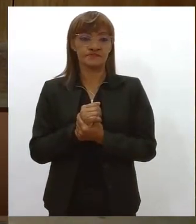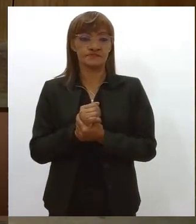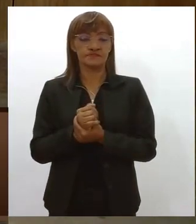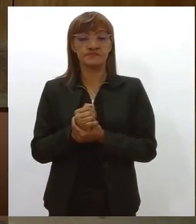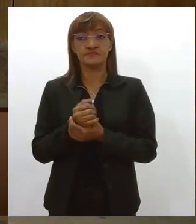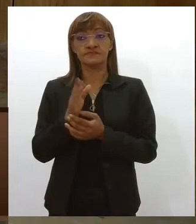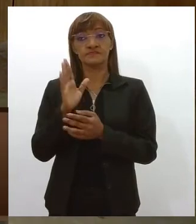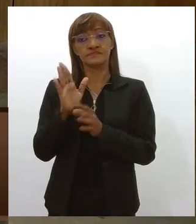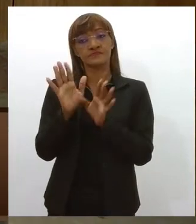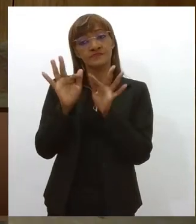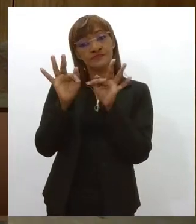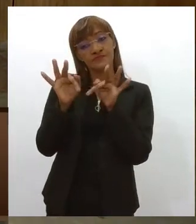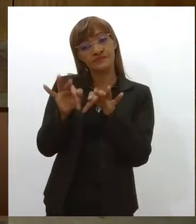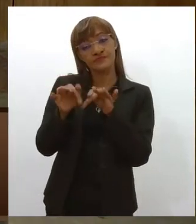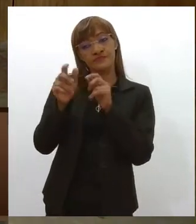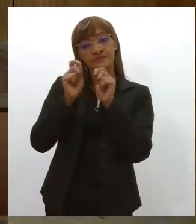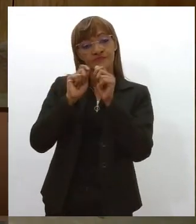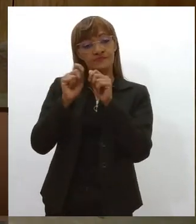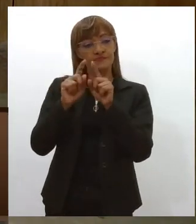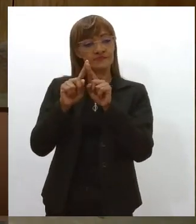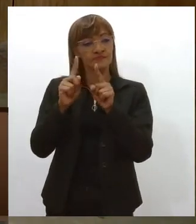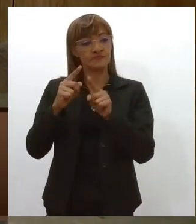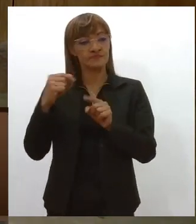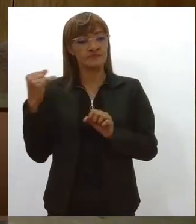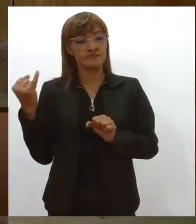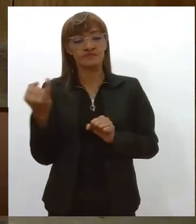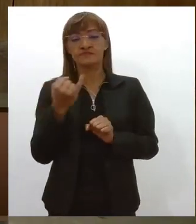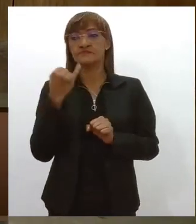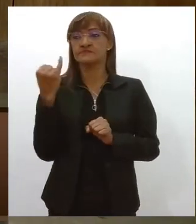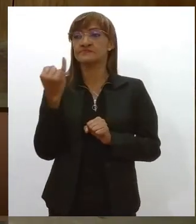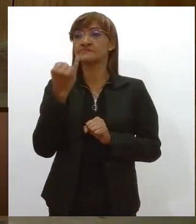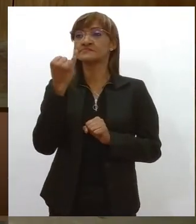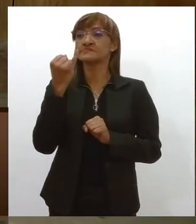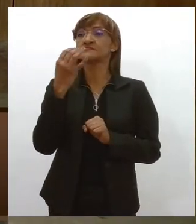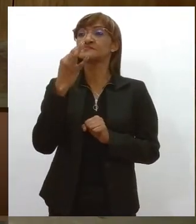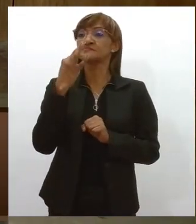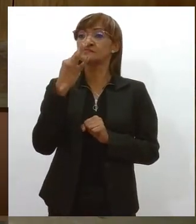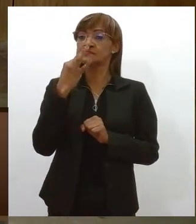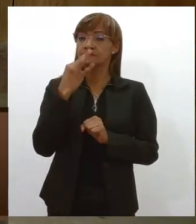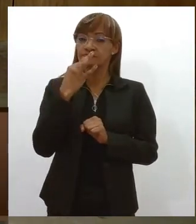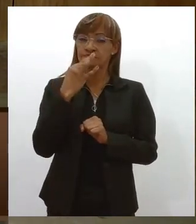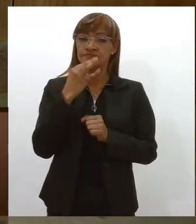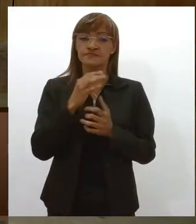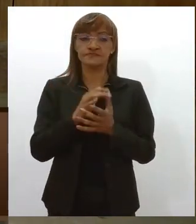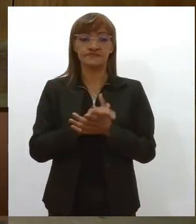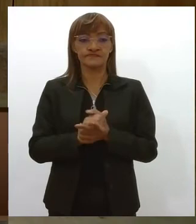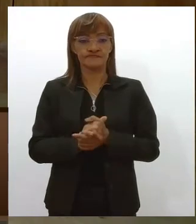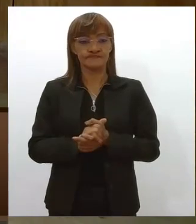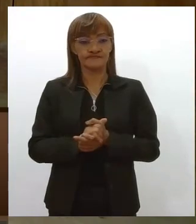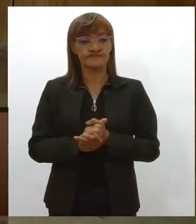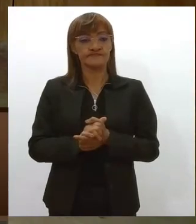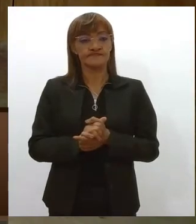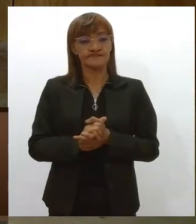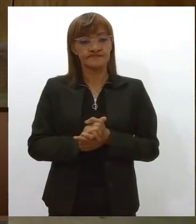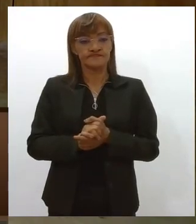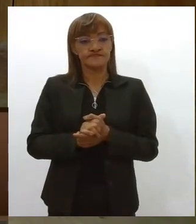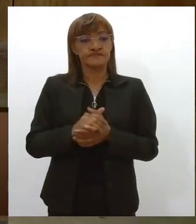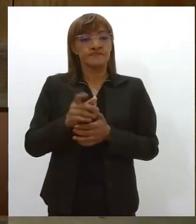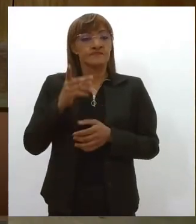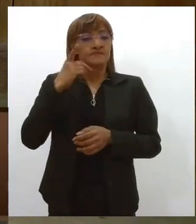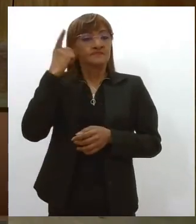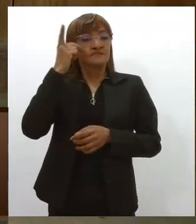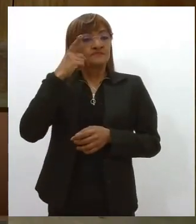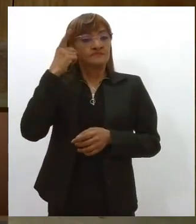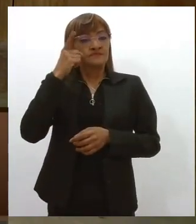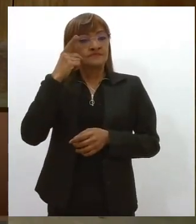nossa entrevista, mas muito importante a gente conhecer também o outro lado da futura deputada, né, da